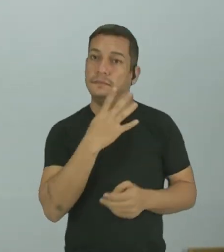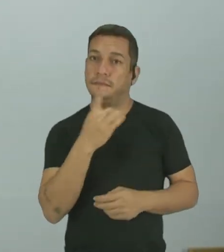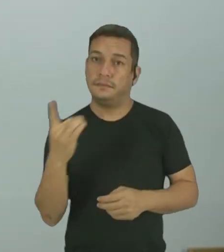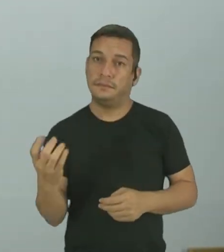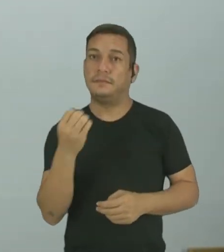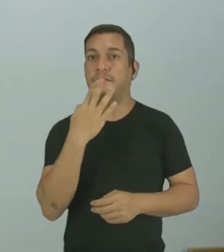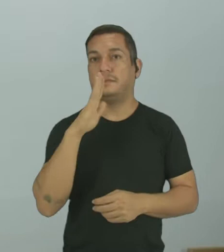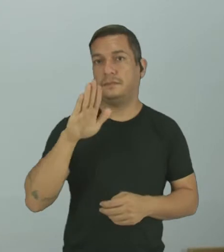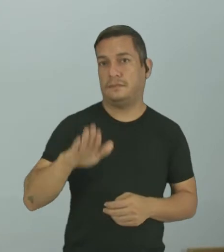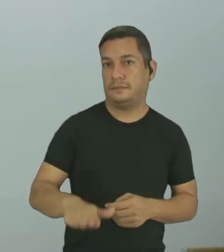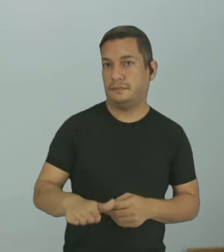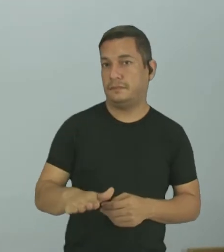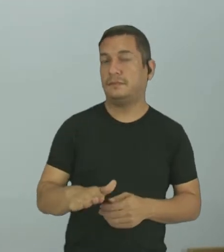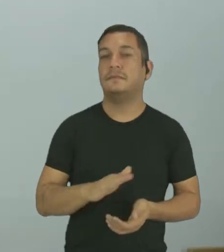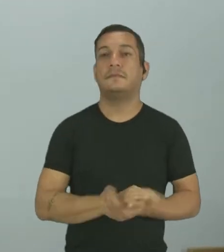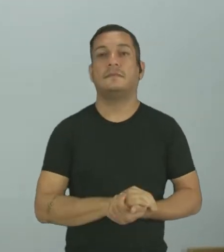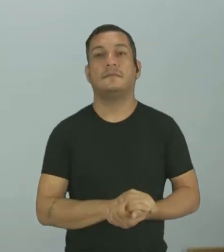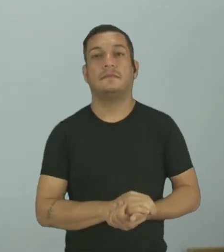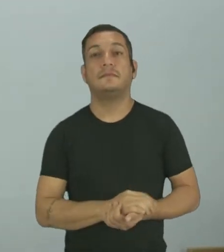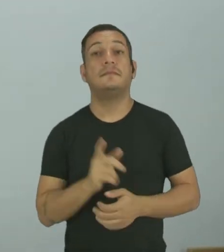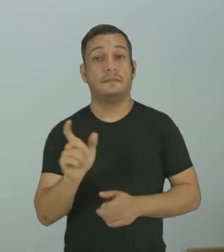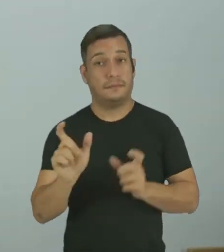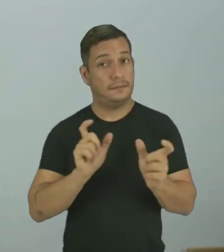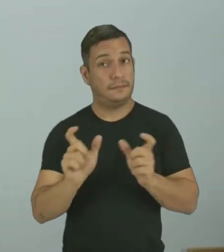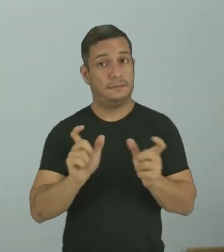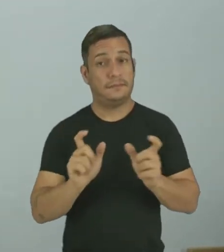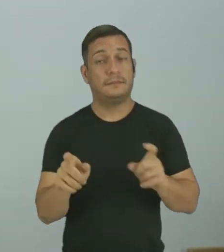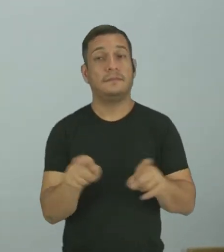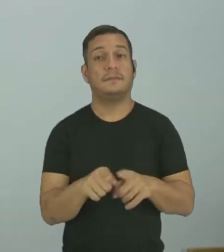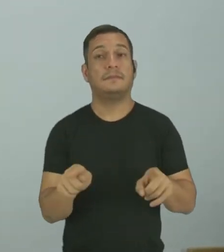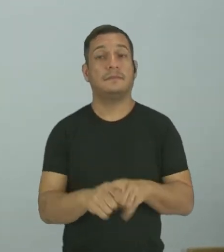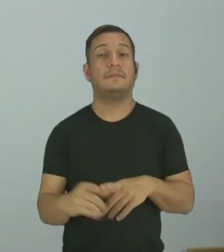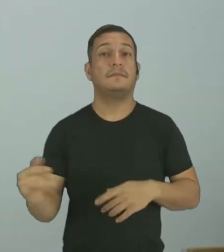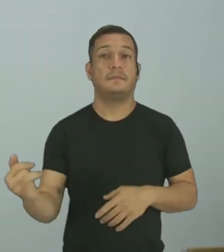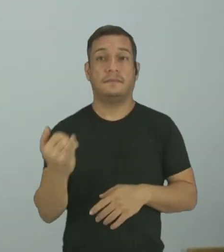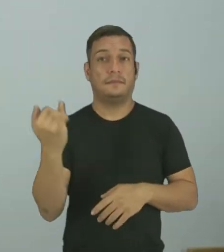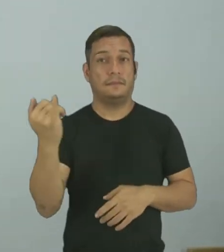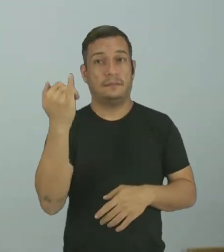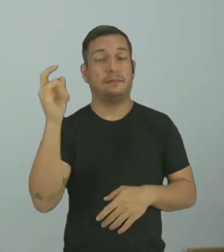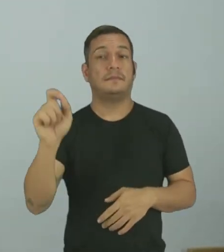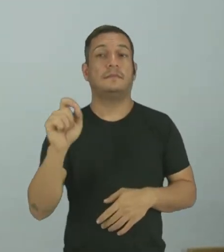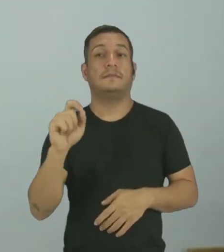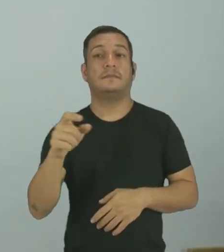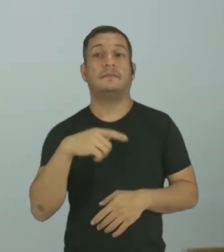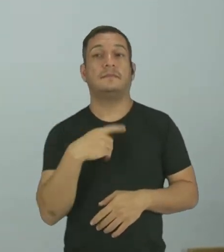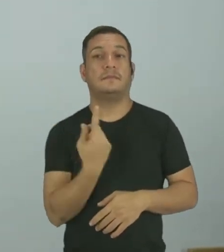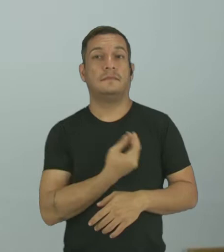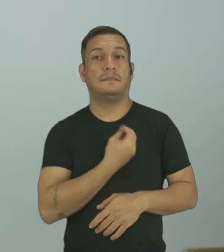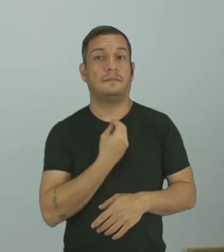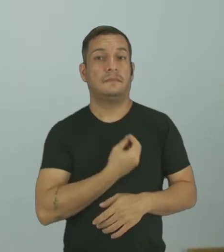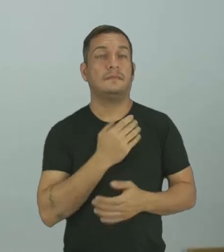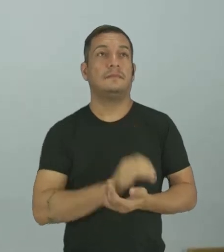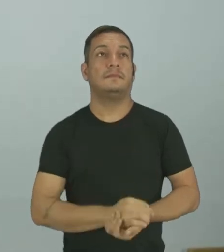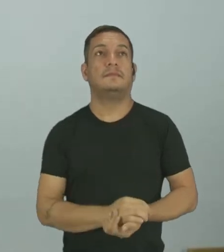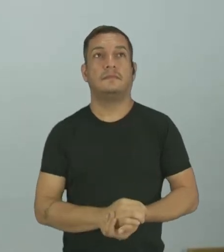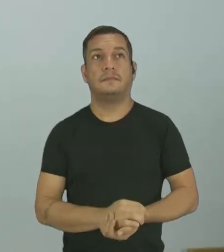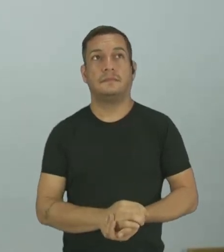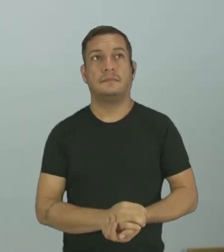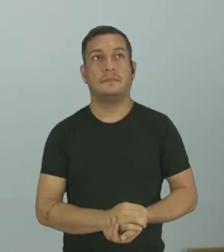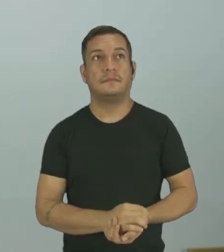dia, boa tarde. Essas palavras são muito importantes para a nossa vida.